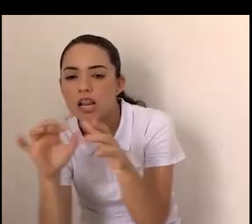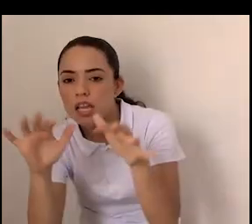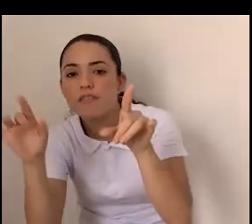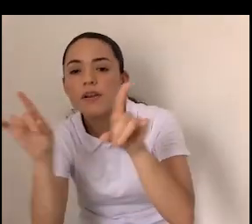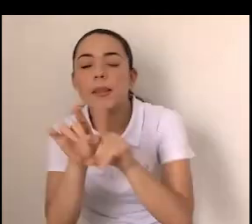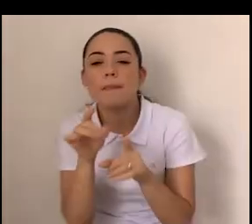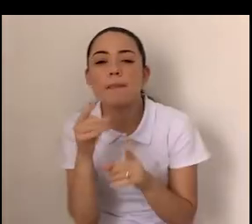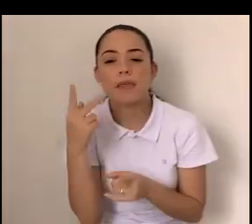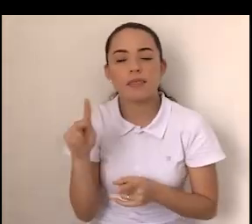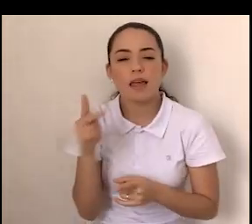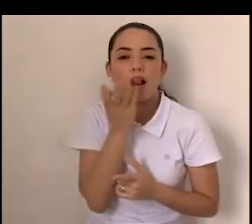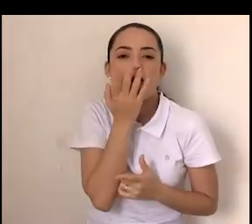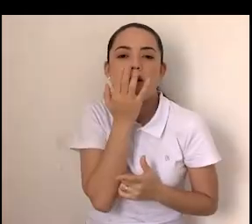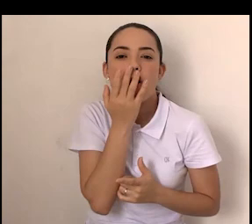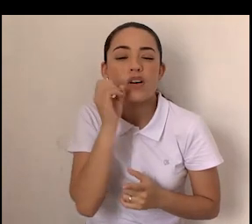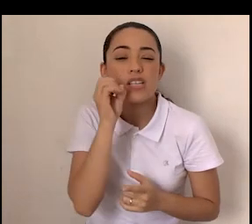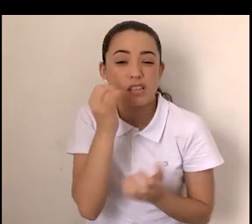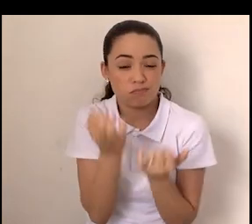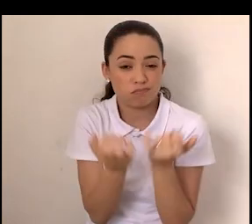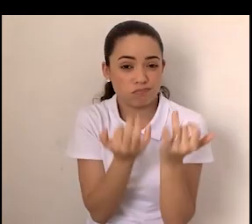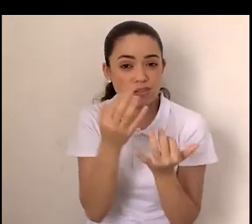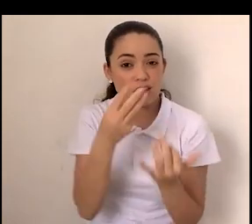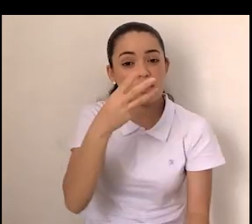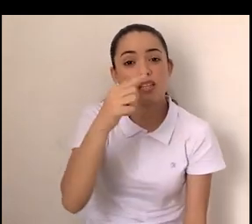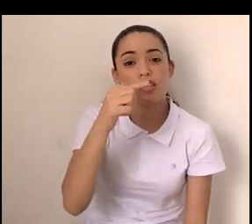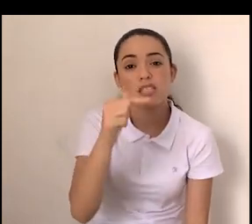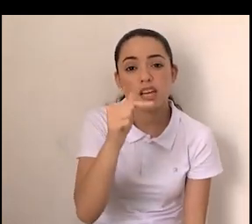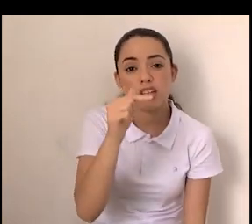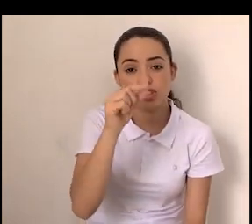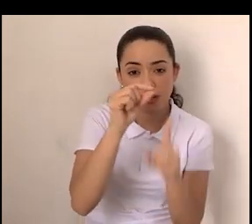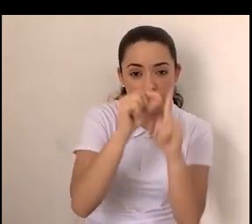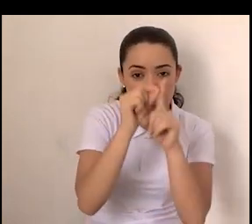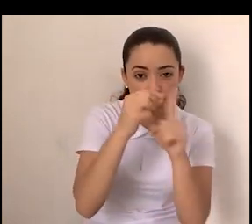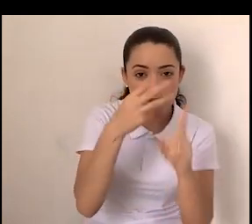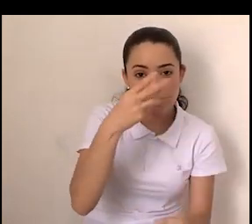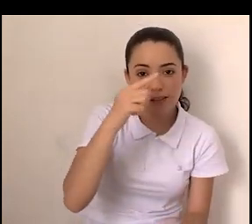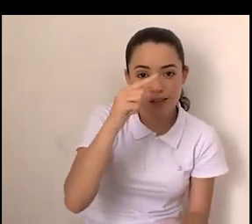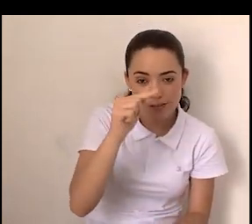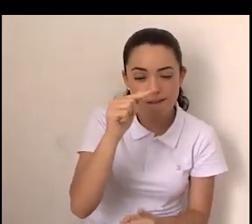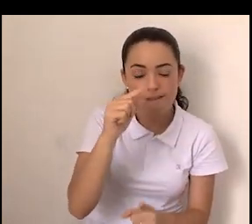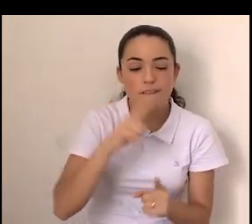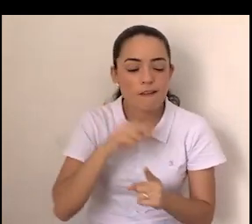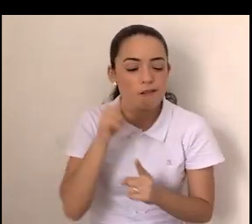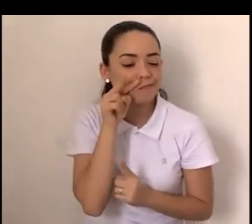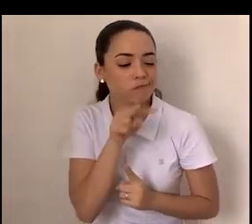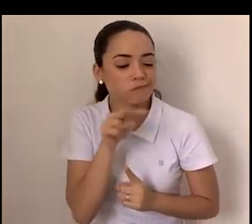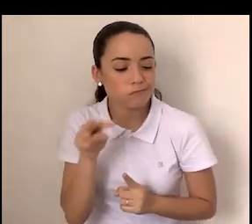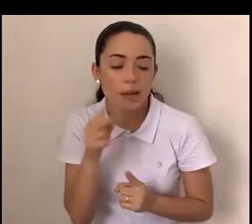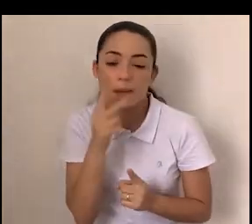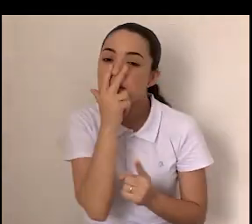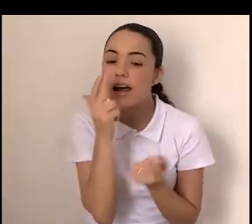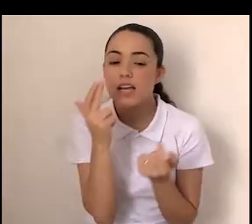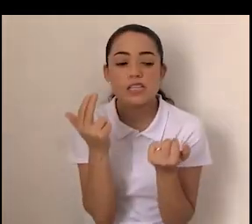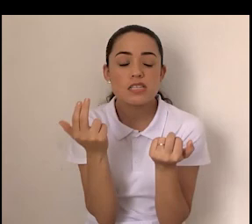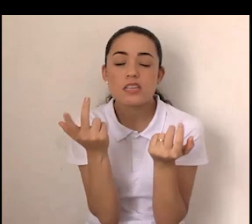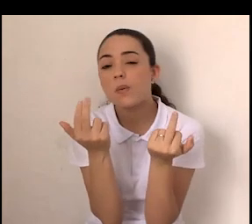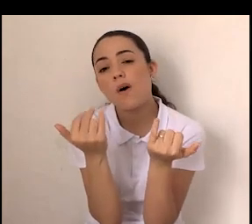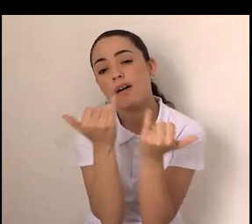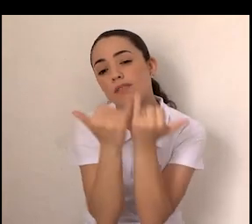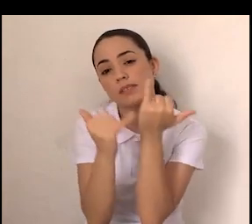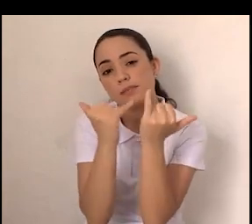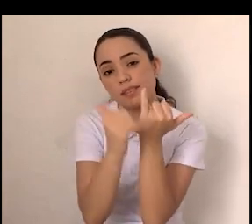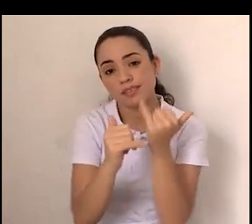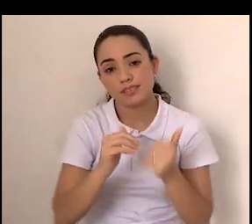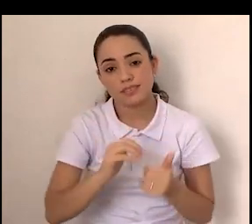de energia e informações como resultado entre a água livre e a sua forma pseudocristalina a 37 graus de